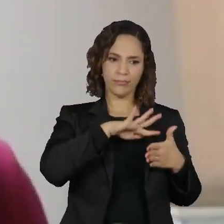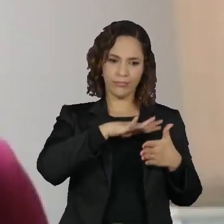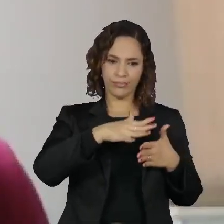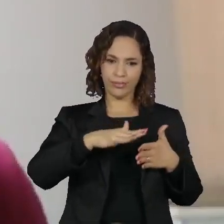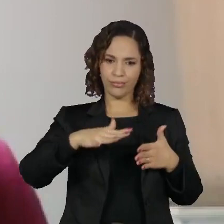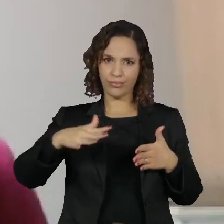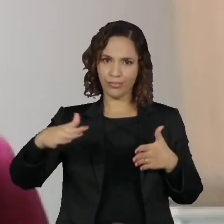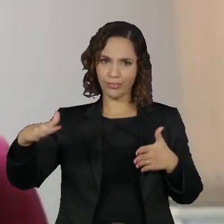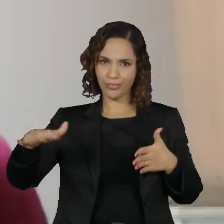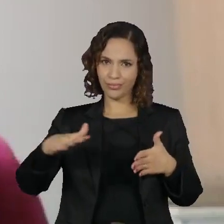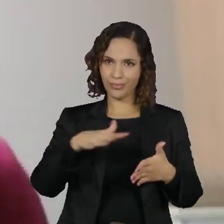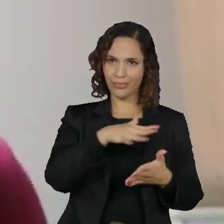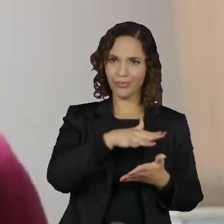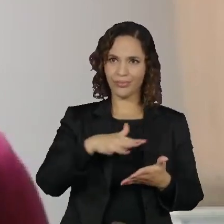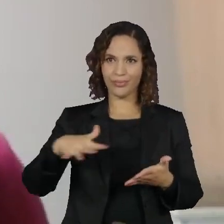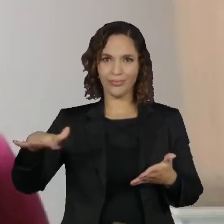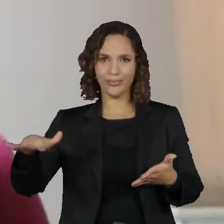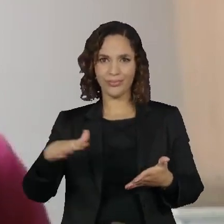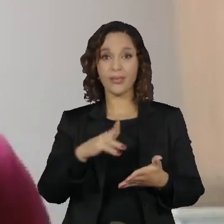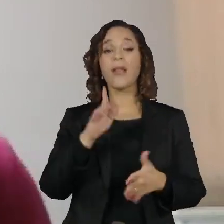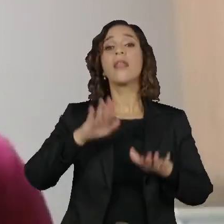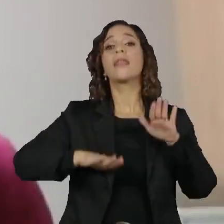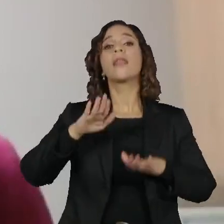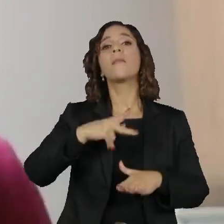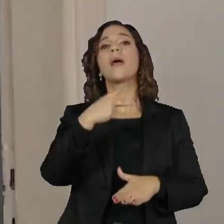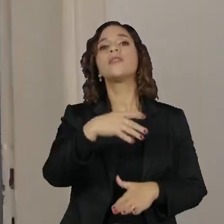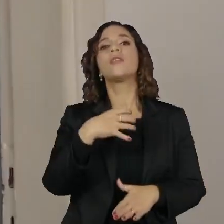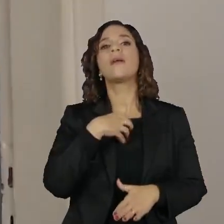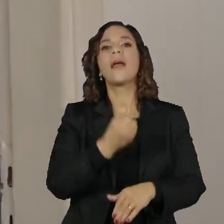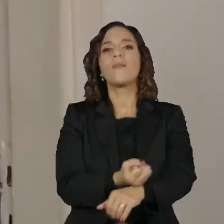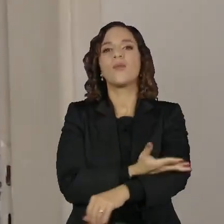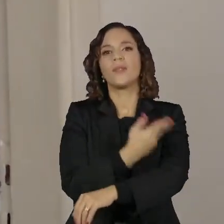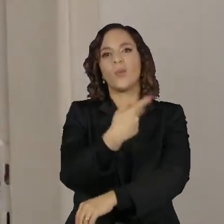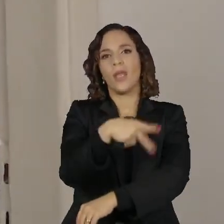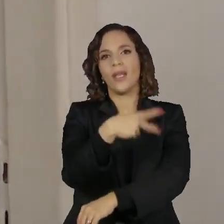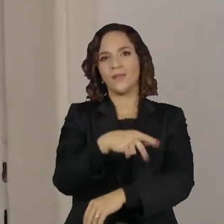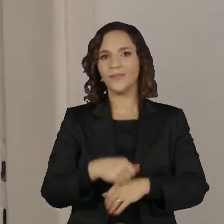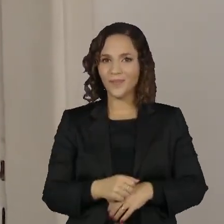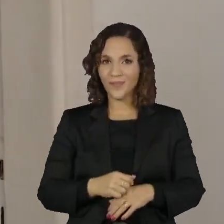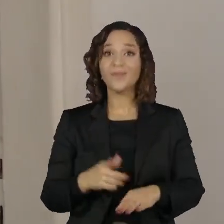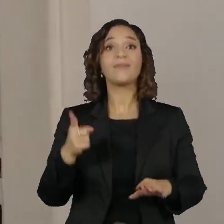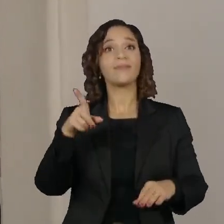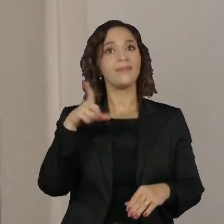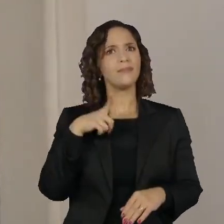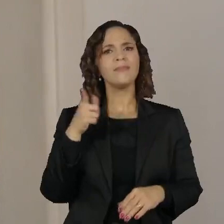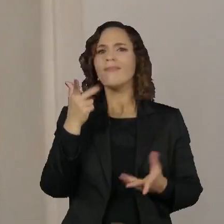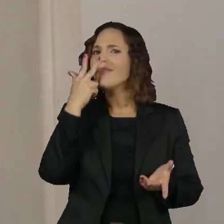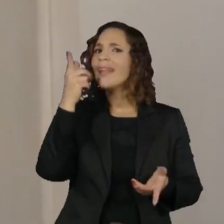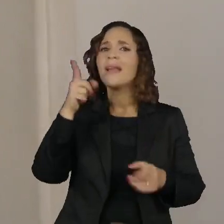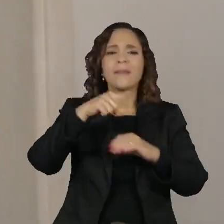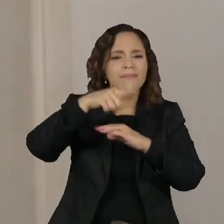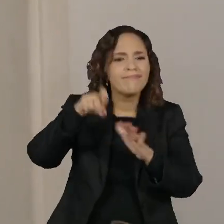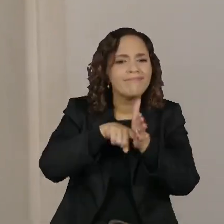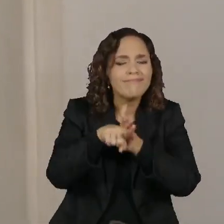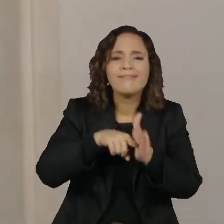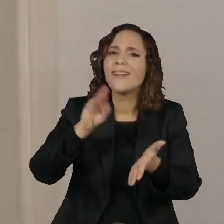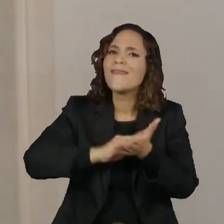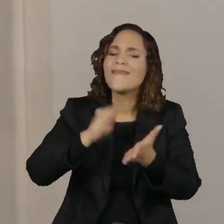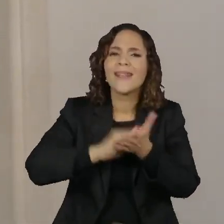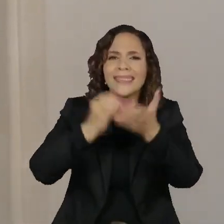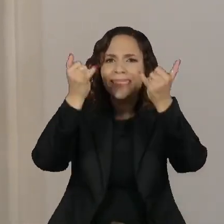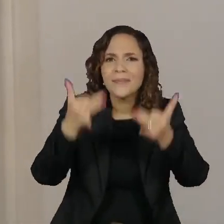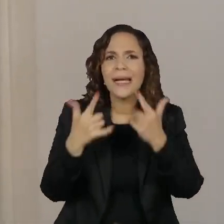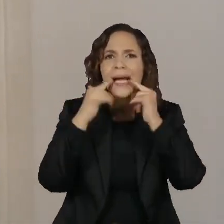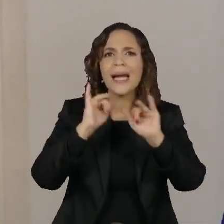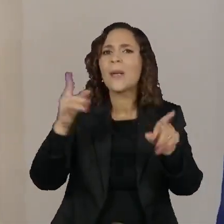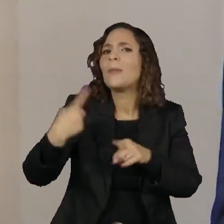ser emitido dependendo do estado de excitação que esse gato se encontra. O ato de ronronar ainda é um mistério para a ciência. De